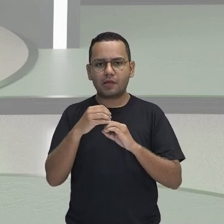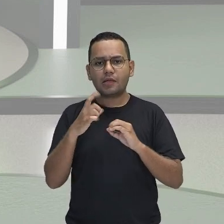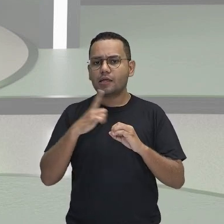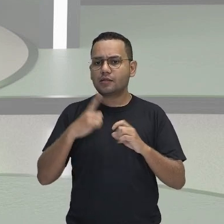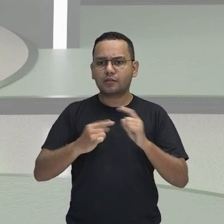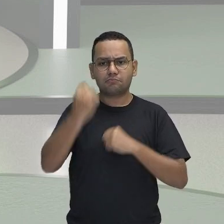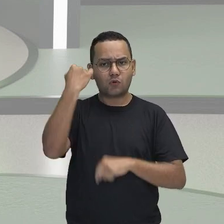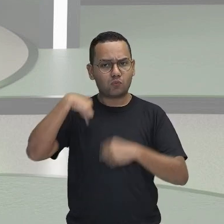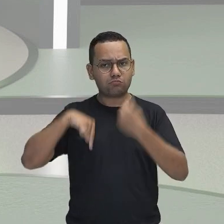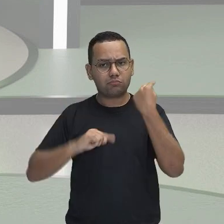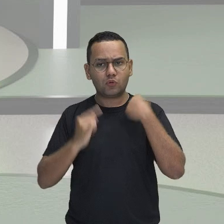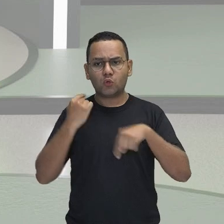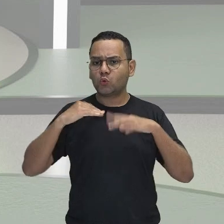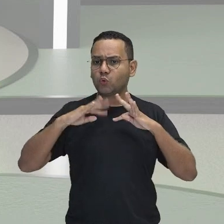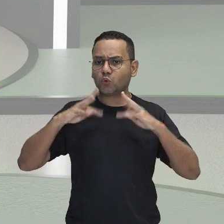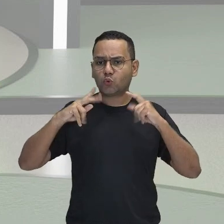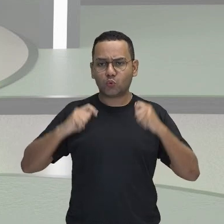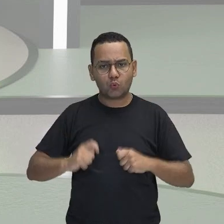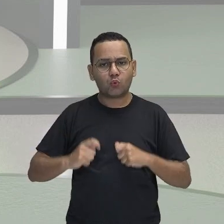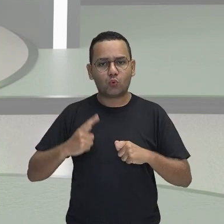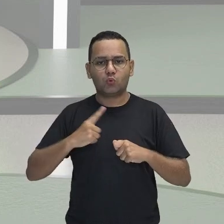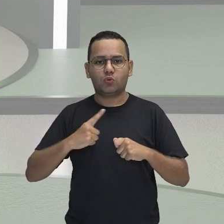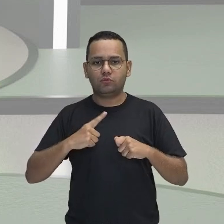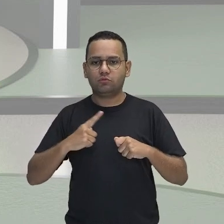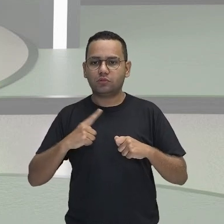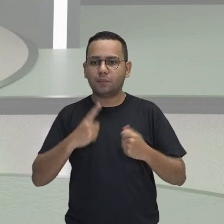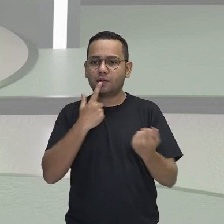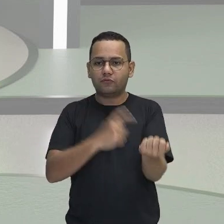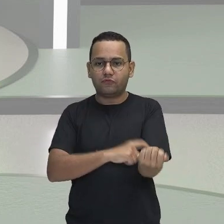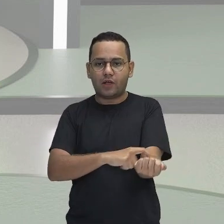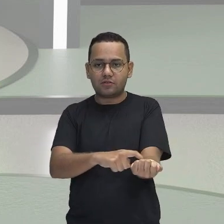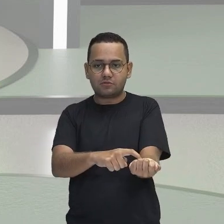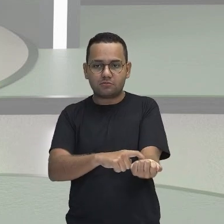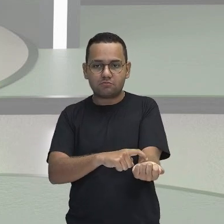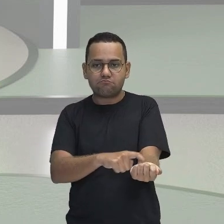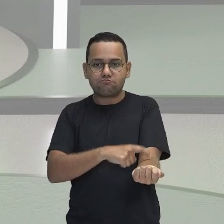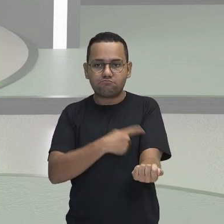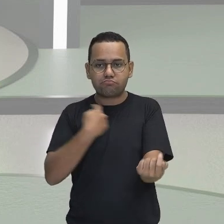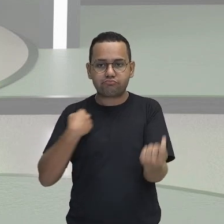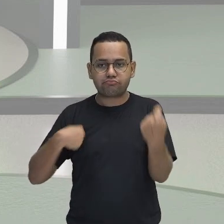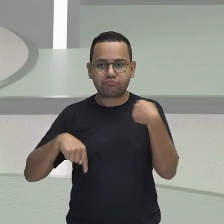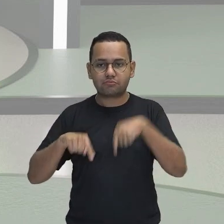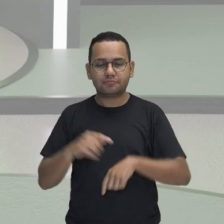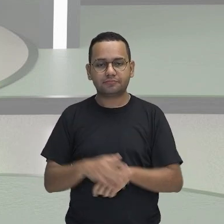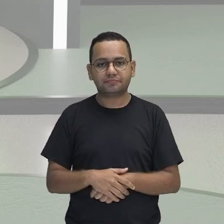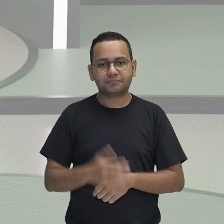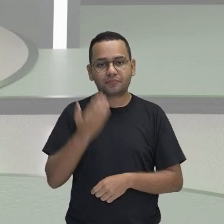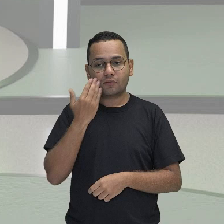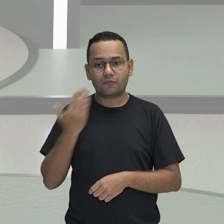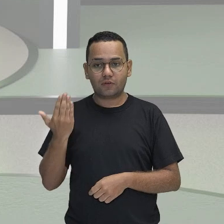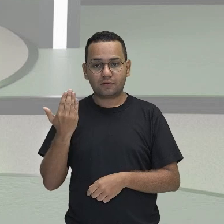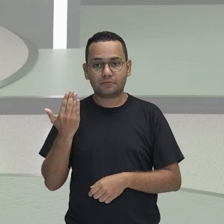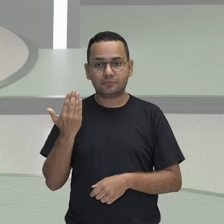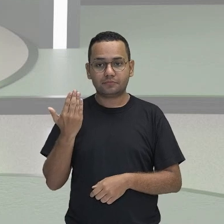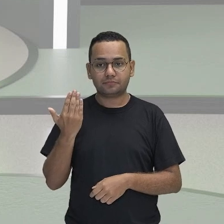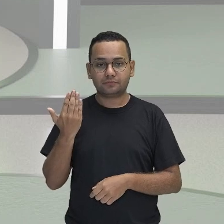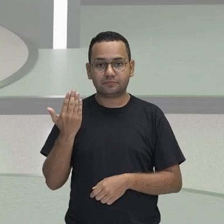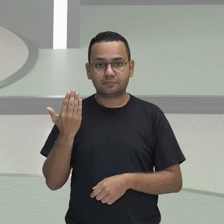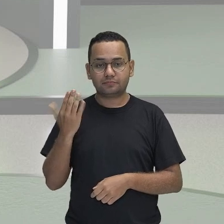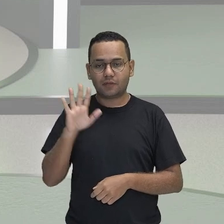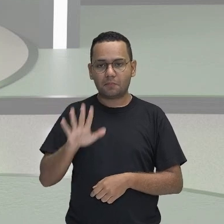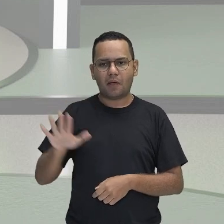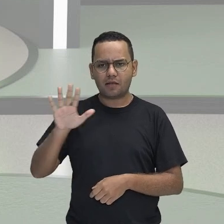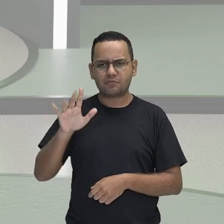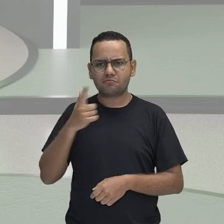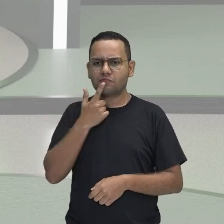nosso corpo através dos vasos sanguíneos. Nós observamos uma coloração vermelha no nosso sangue.